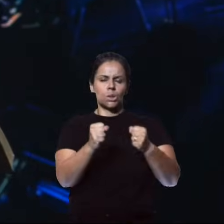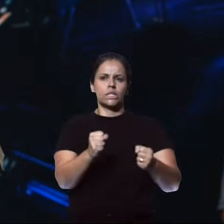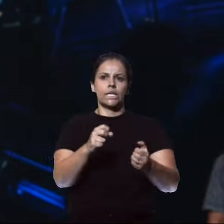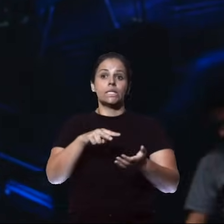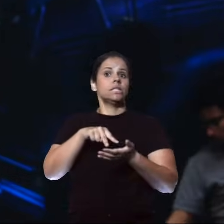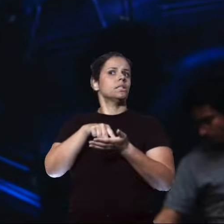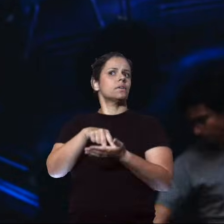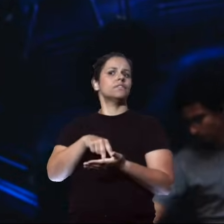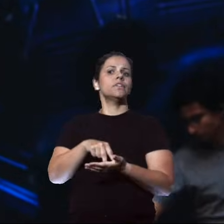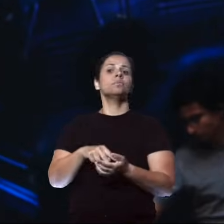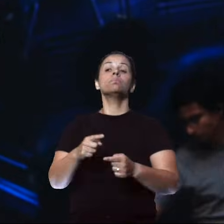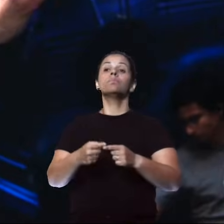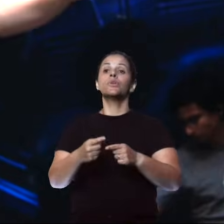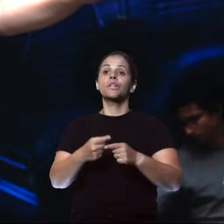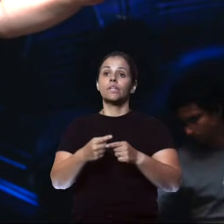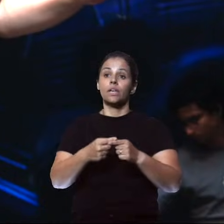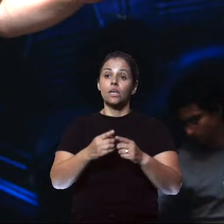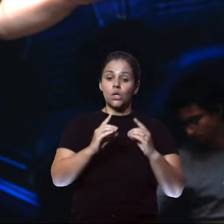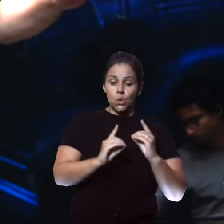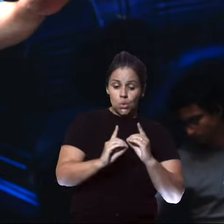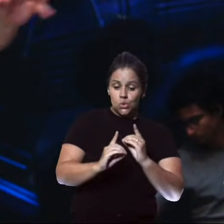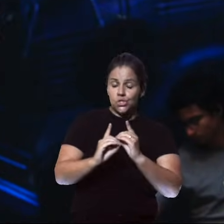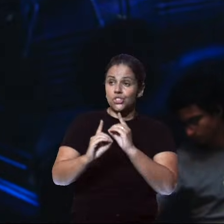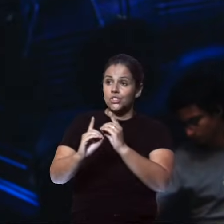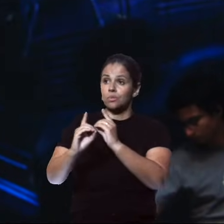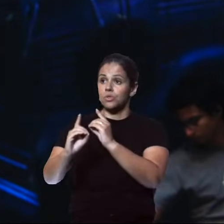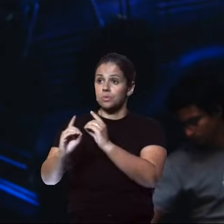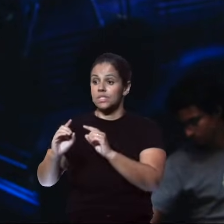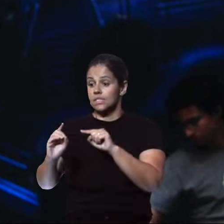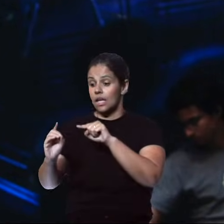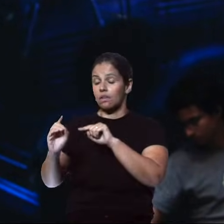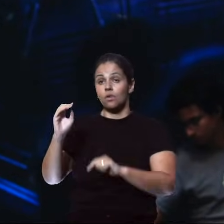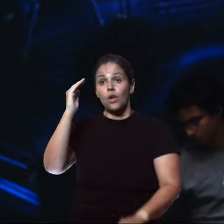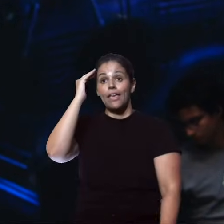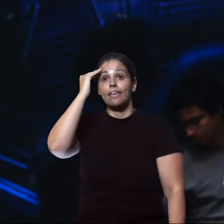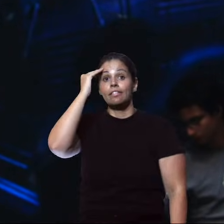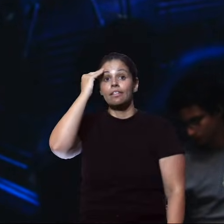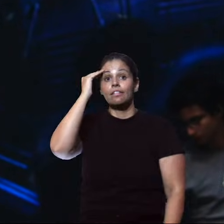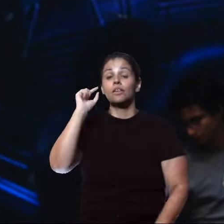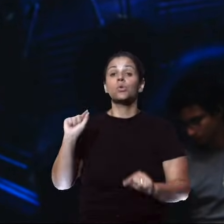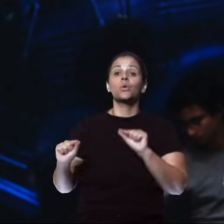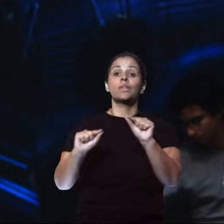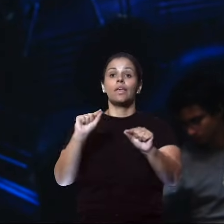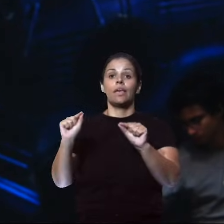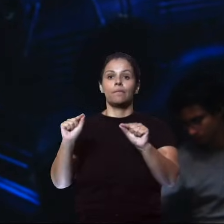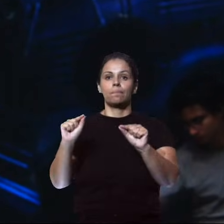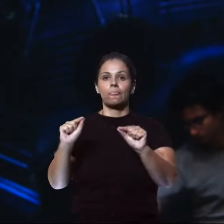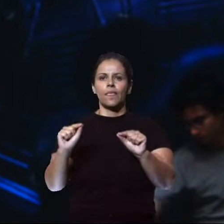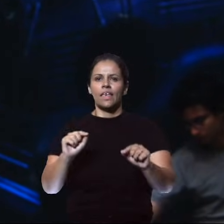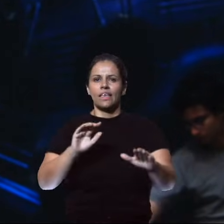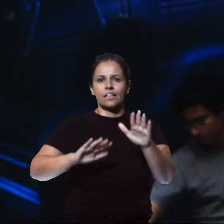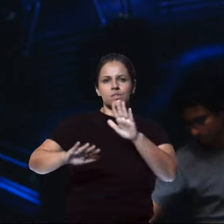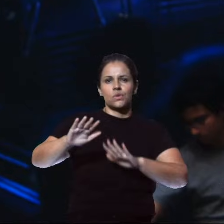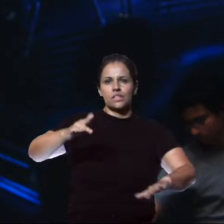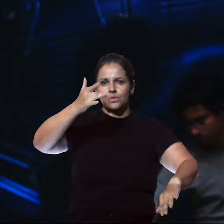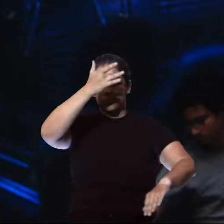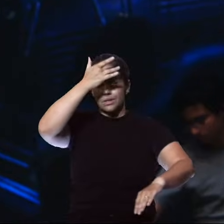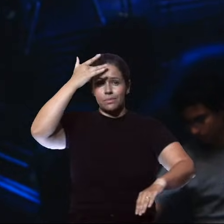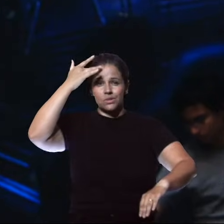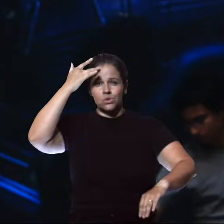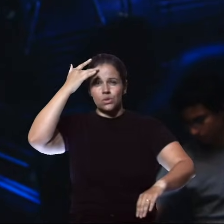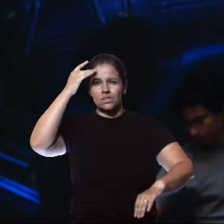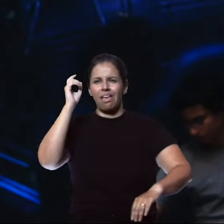os verdadeiros discípulos de Jesus de fanáticos que afirmavam ter o poder de Deus e queriam impor o evangelho a